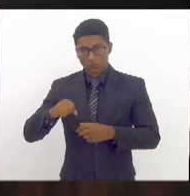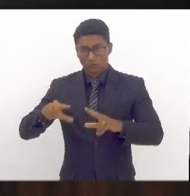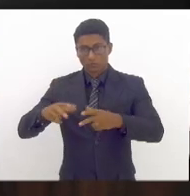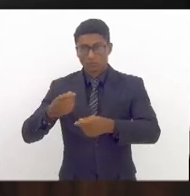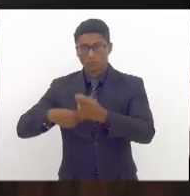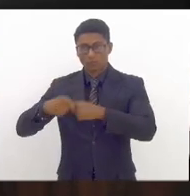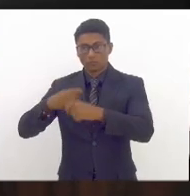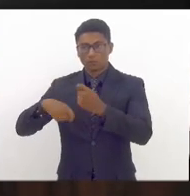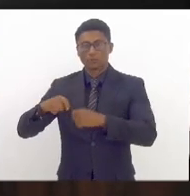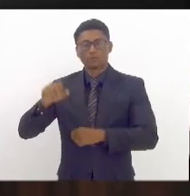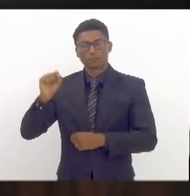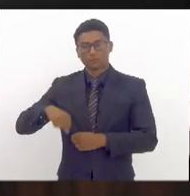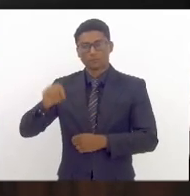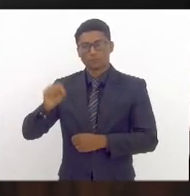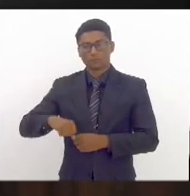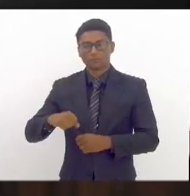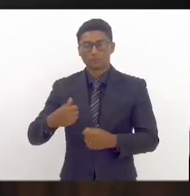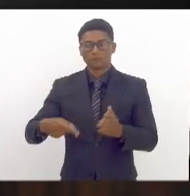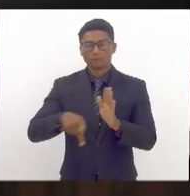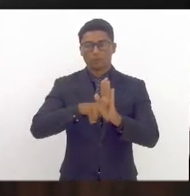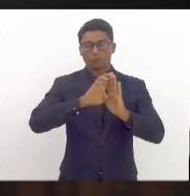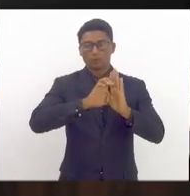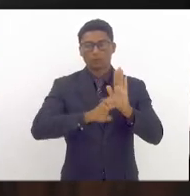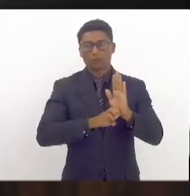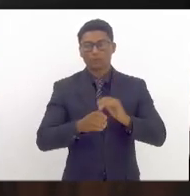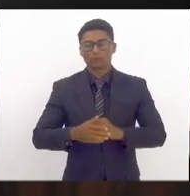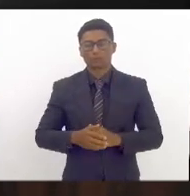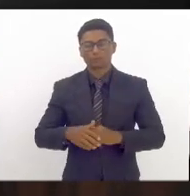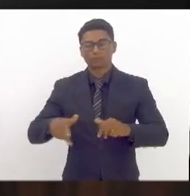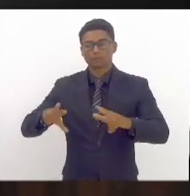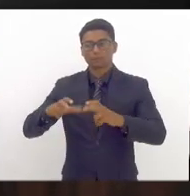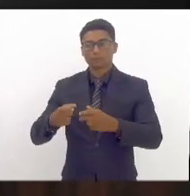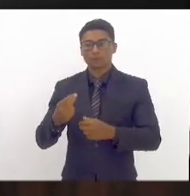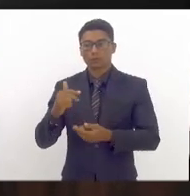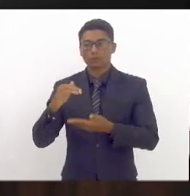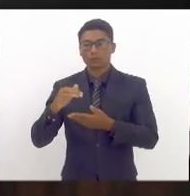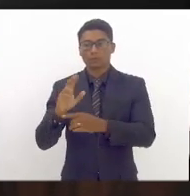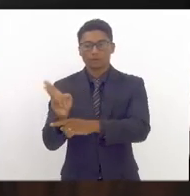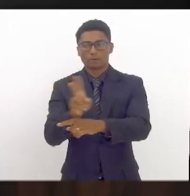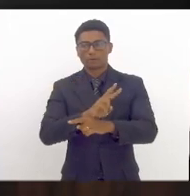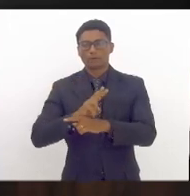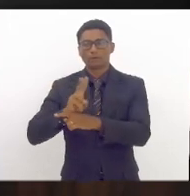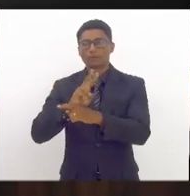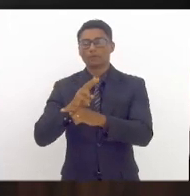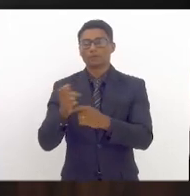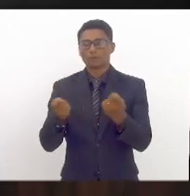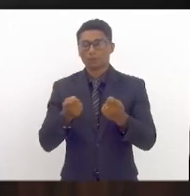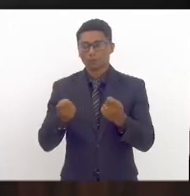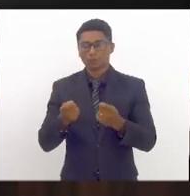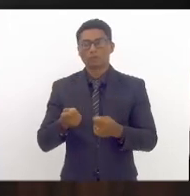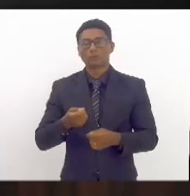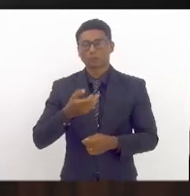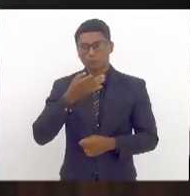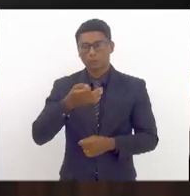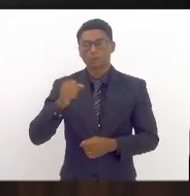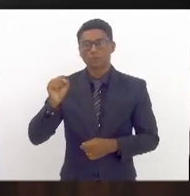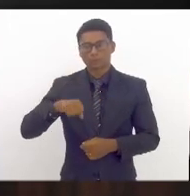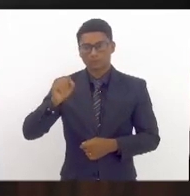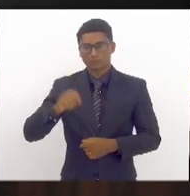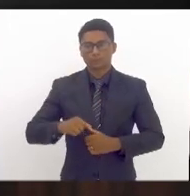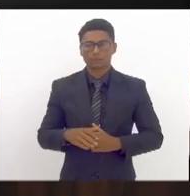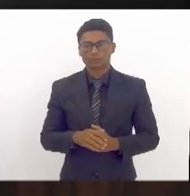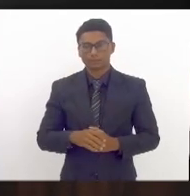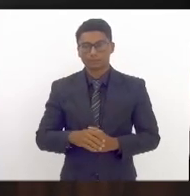Indústria e Comércio favorável, com a emenda da Comissão de Constituição e Justiça. De Orçamento, Finanças e Execução Financeira e Controle, com a emenda da Comissão de Constituição e